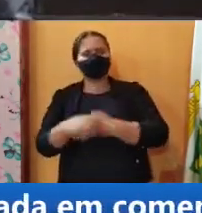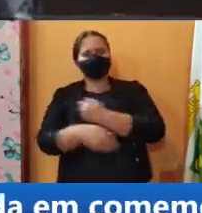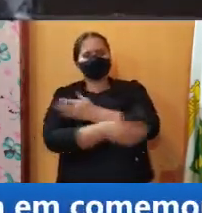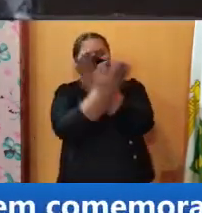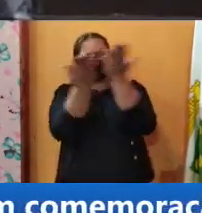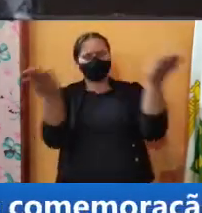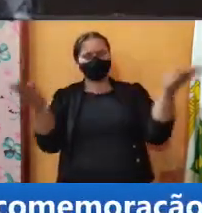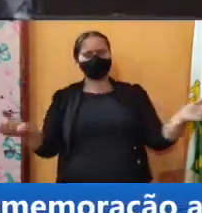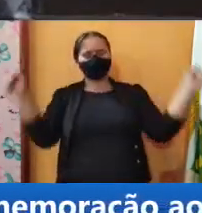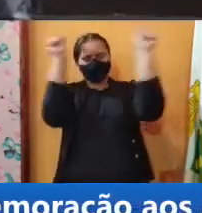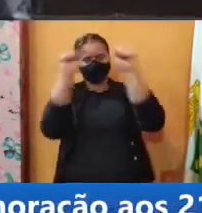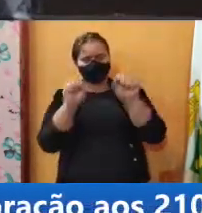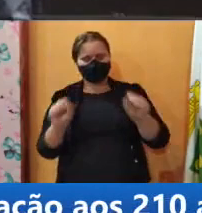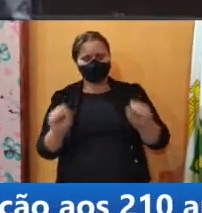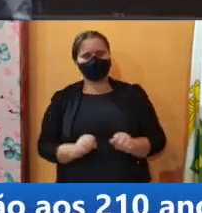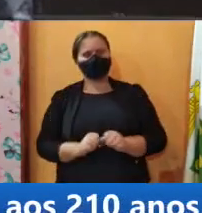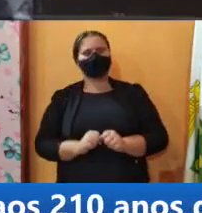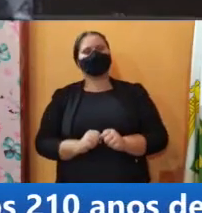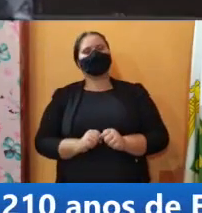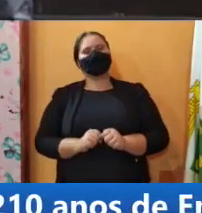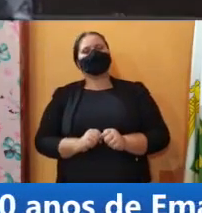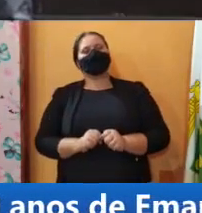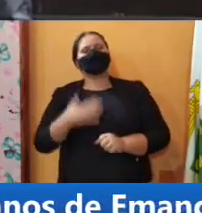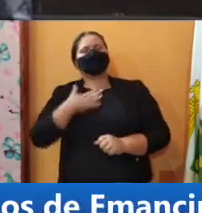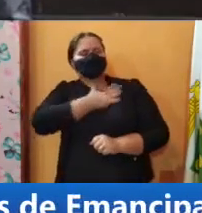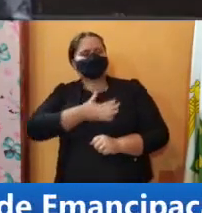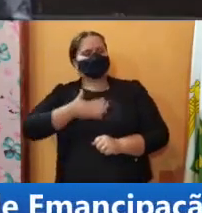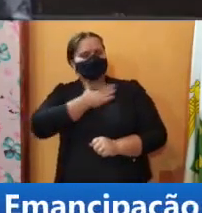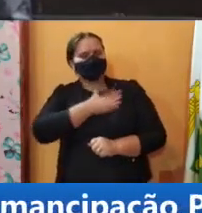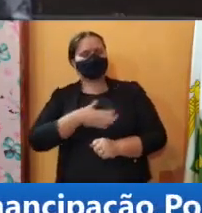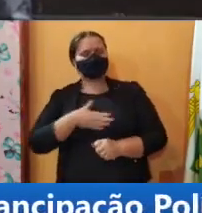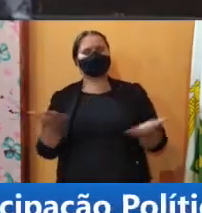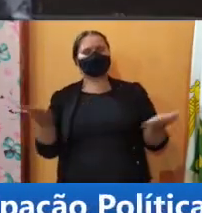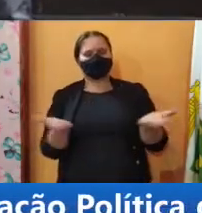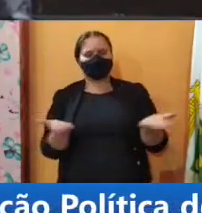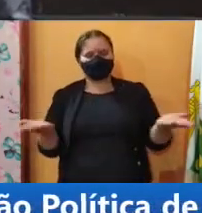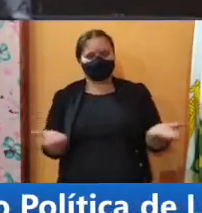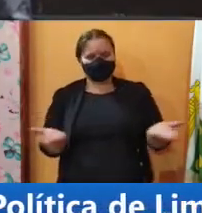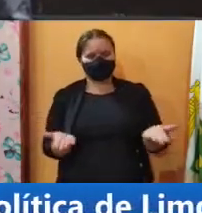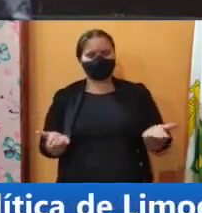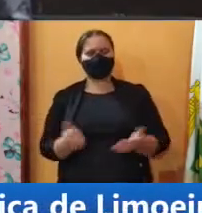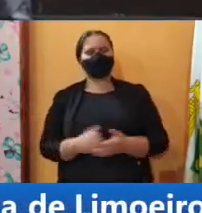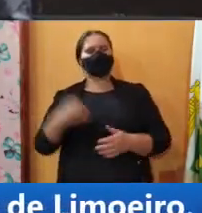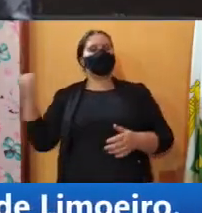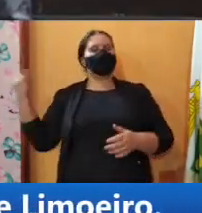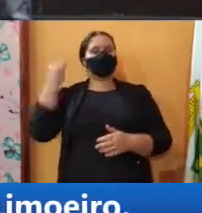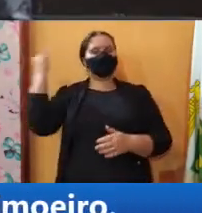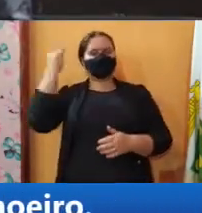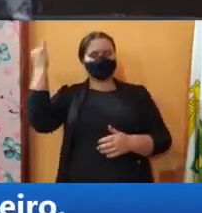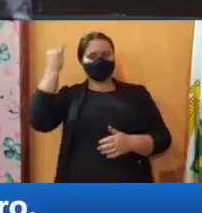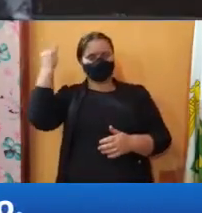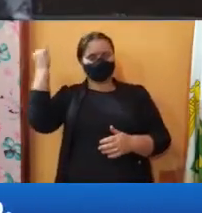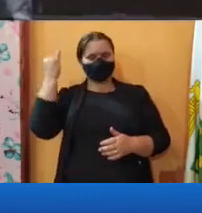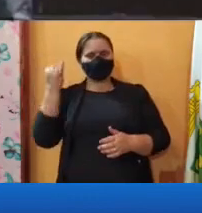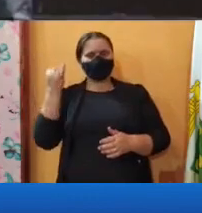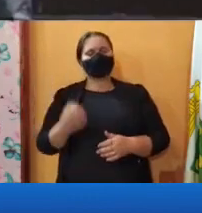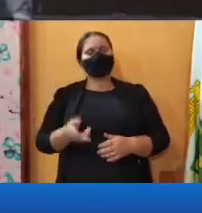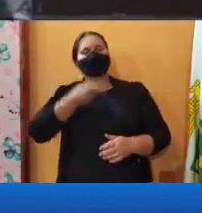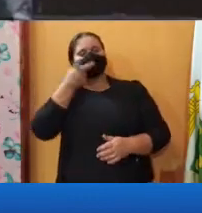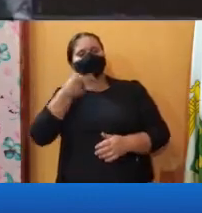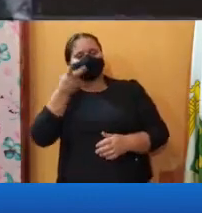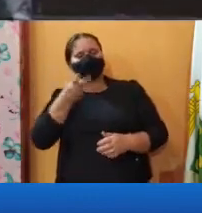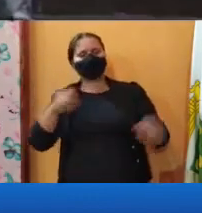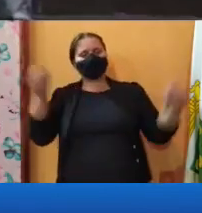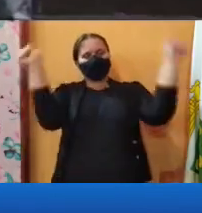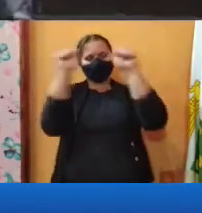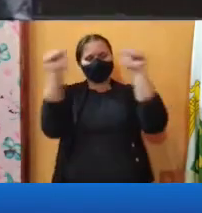né? Dizer que é um prazer imenso estar aqui nessa noite, dizer que é muito importante essa homenagem. E também dizer que a